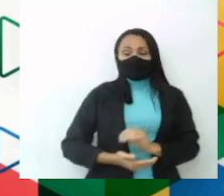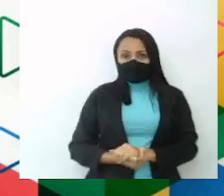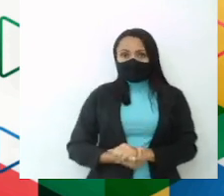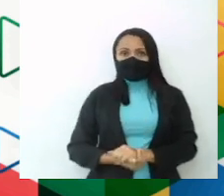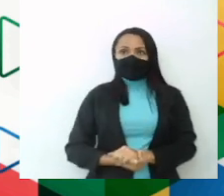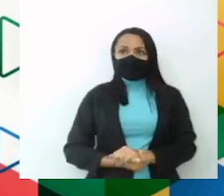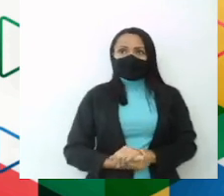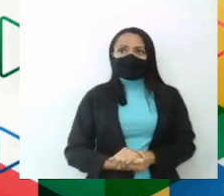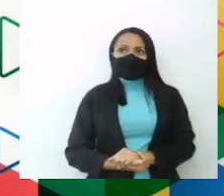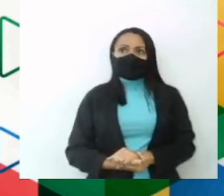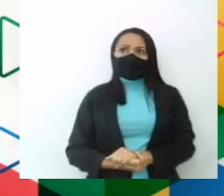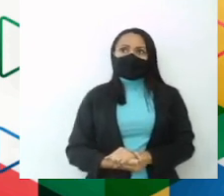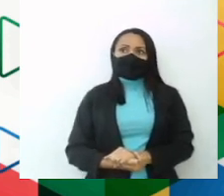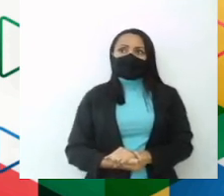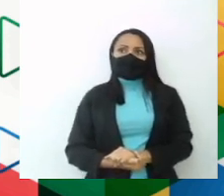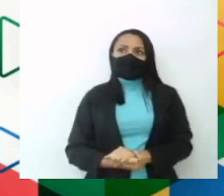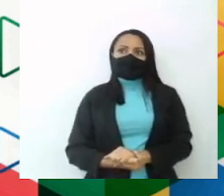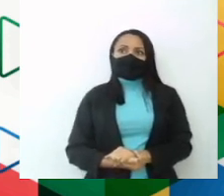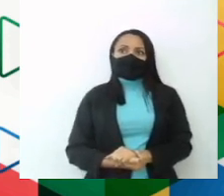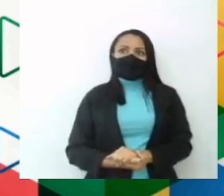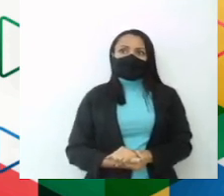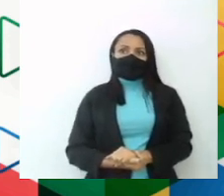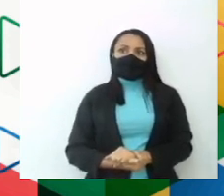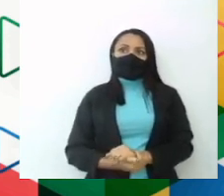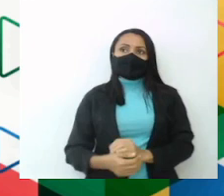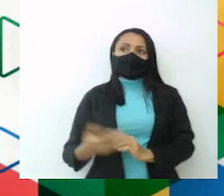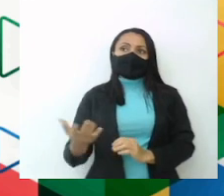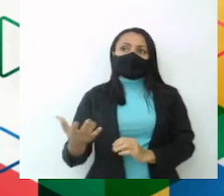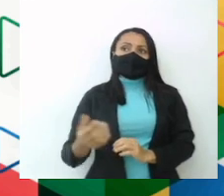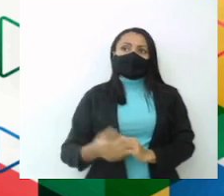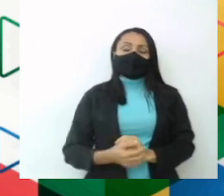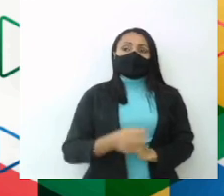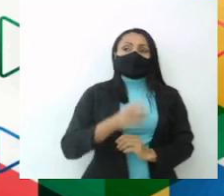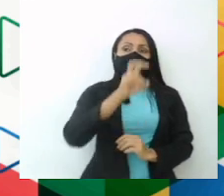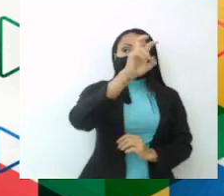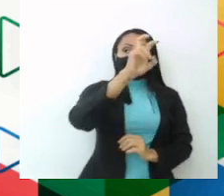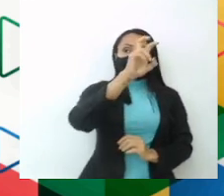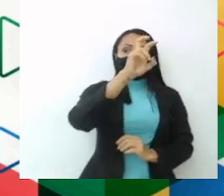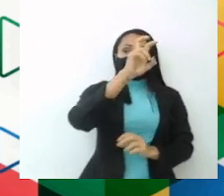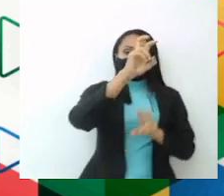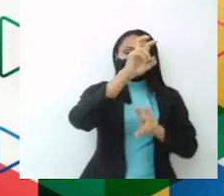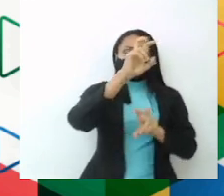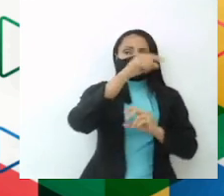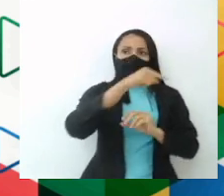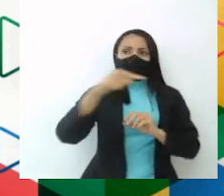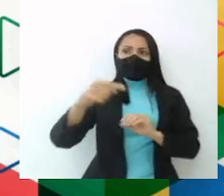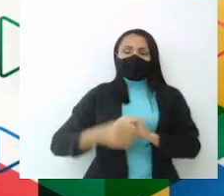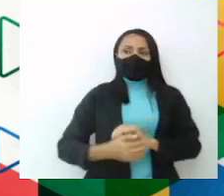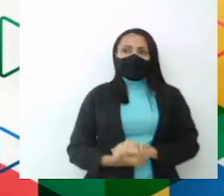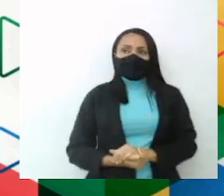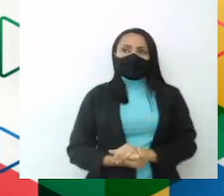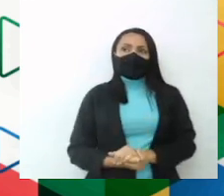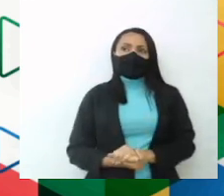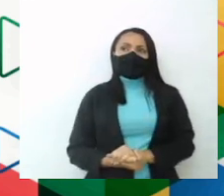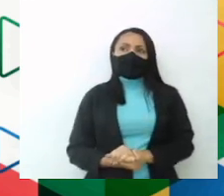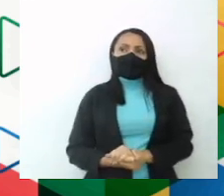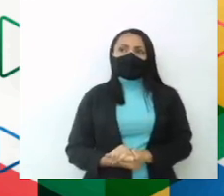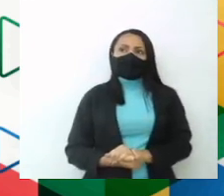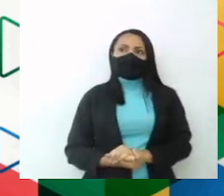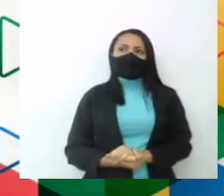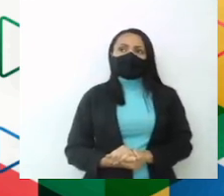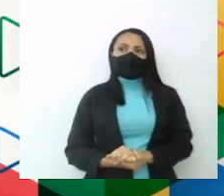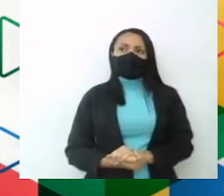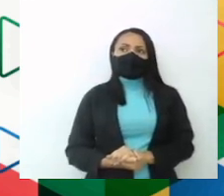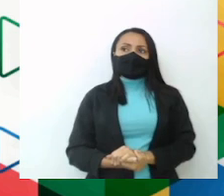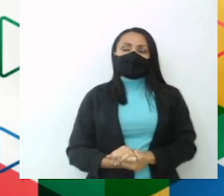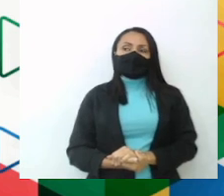de baixo. E ficou 5 aqui e um 5 aqui. Para não ficar muitos traços, aí você se confundir com a